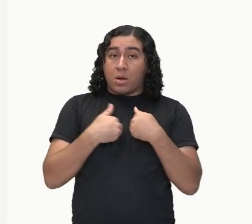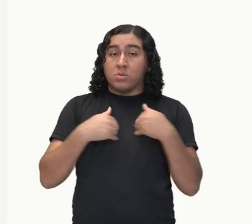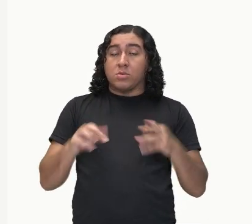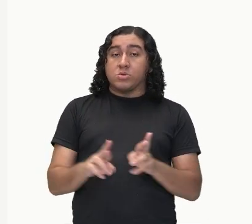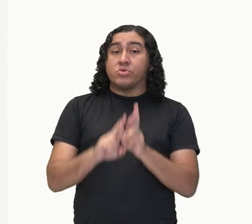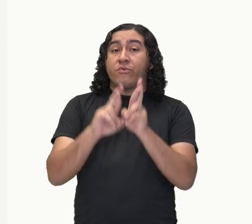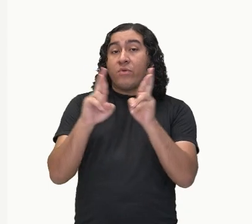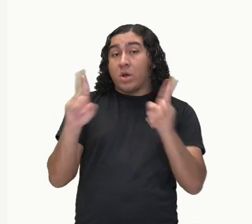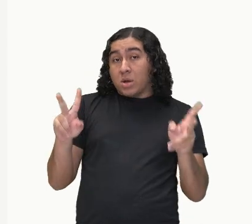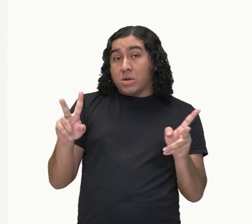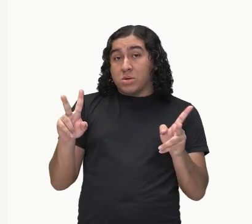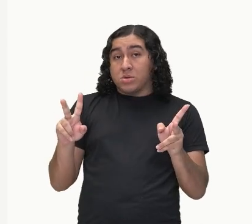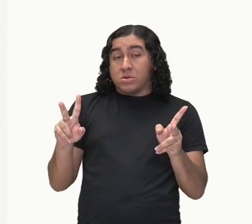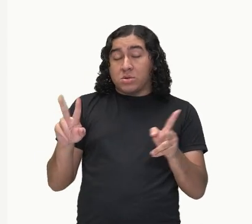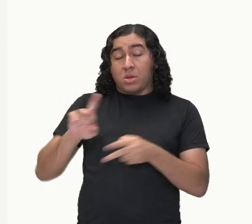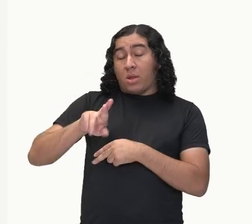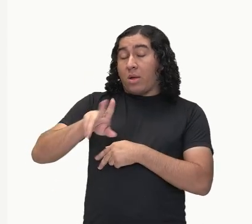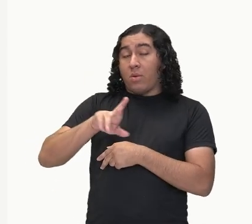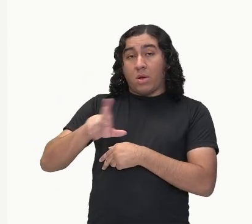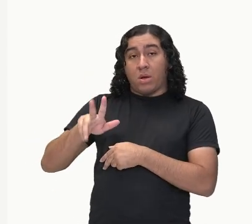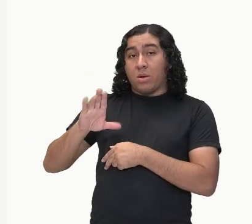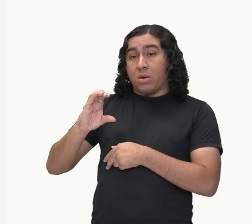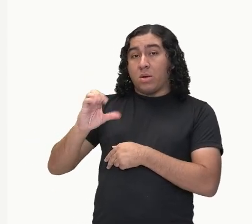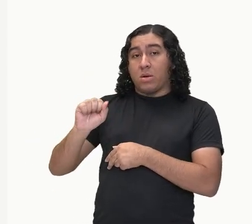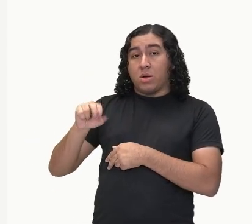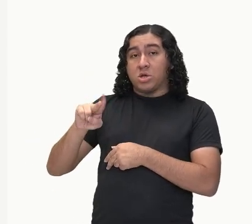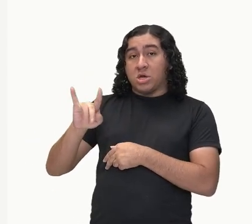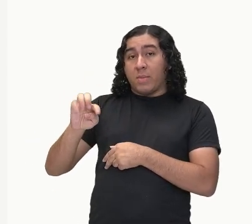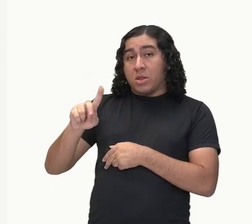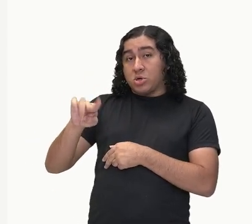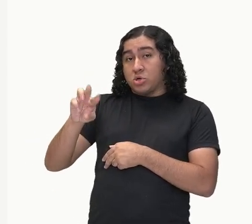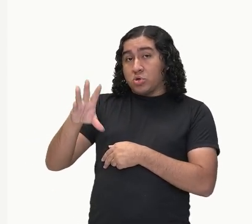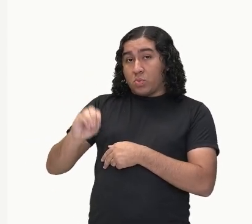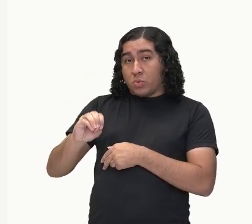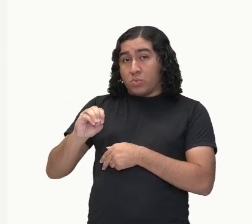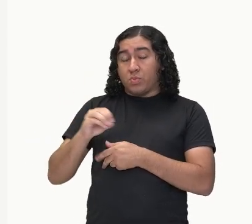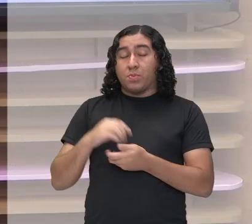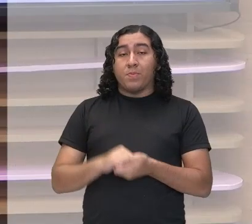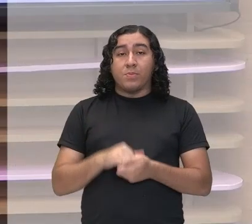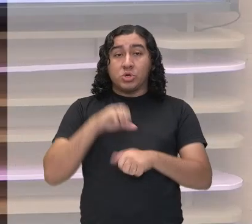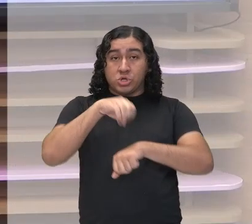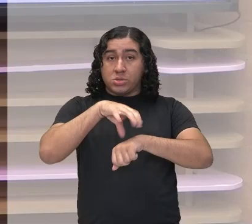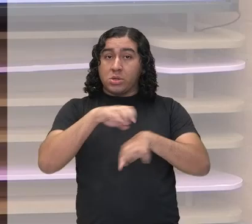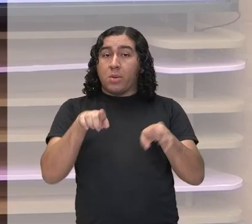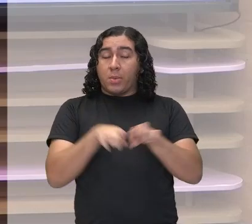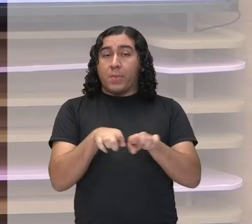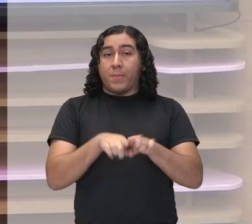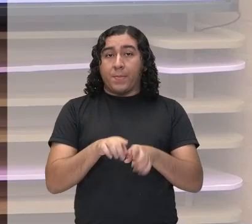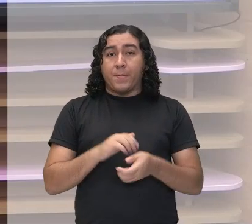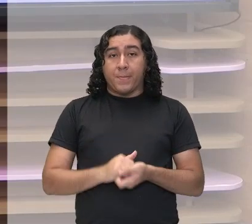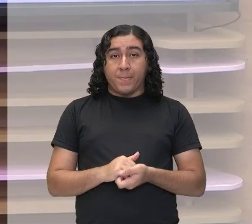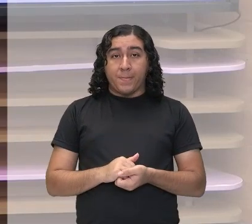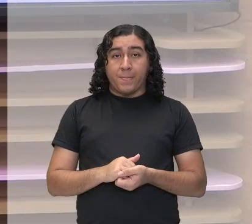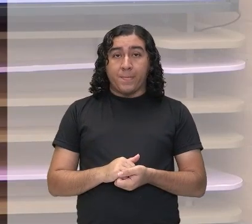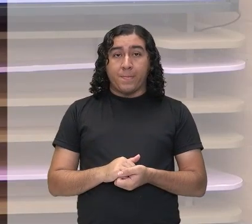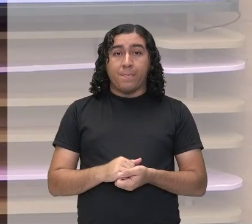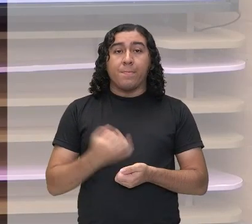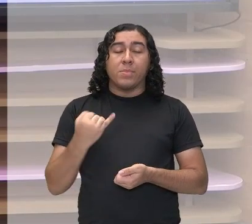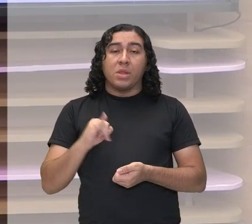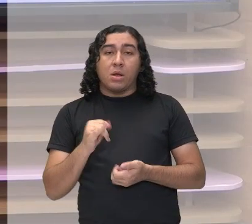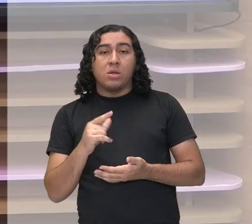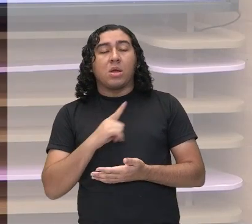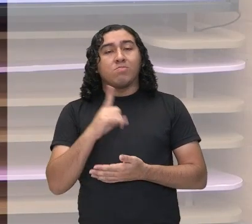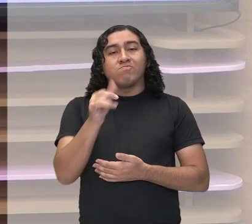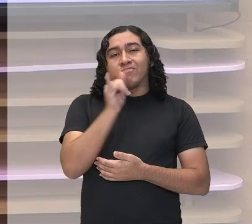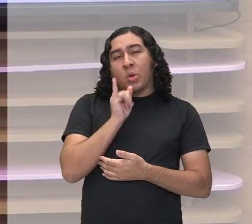ocorrer com espécies iguais. E fazendo um adendo aí, quando em algumas